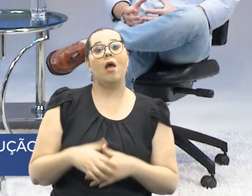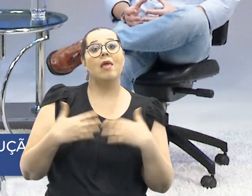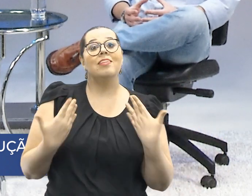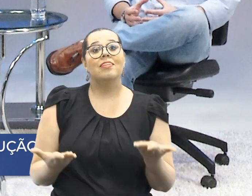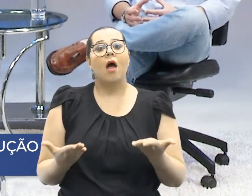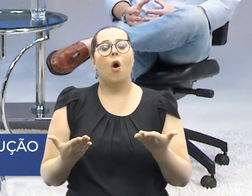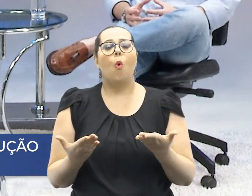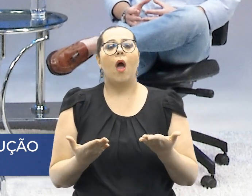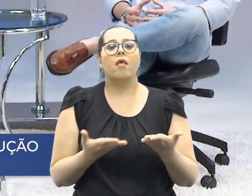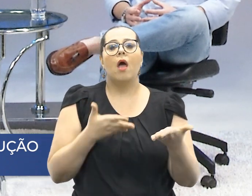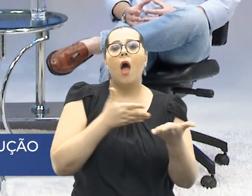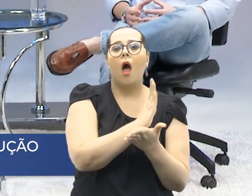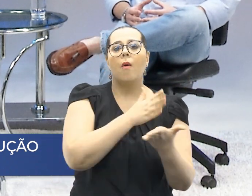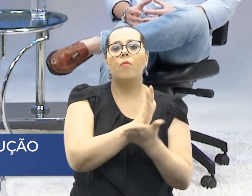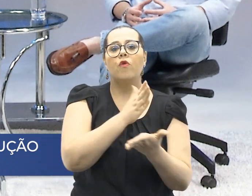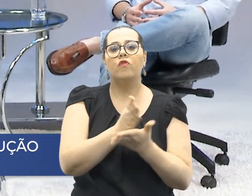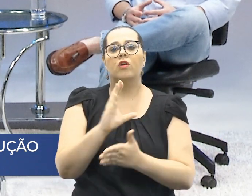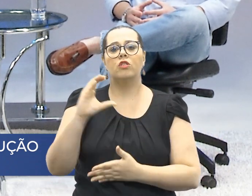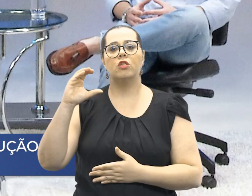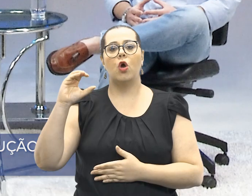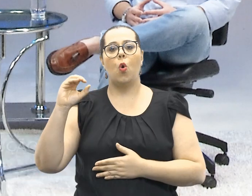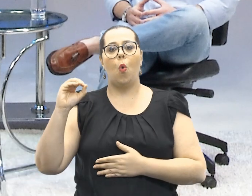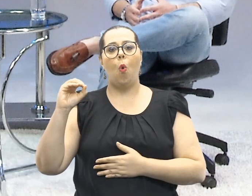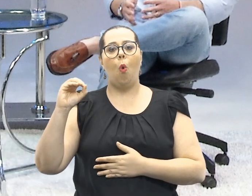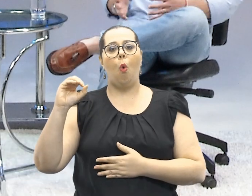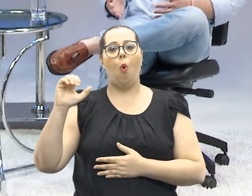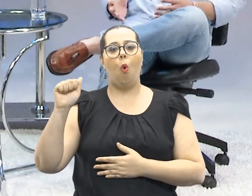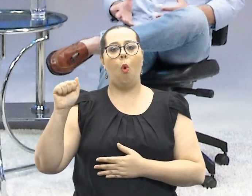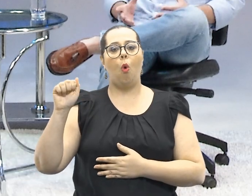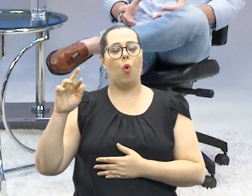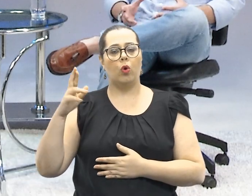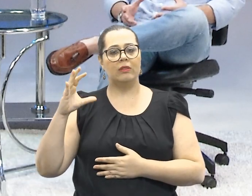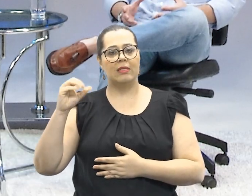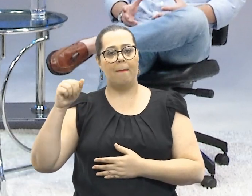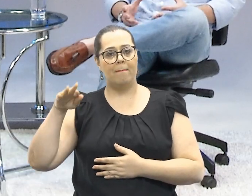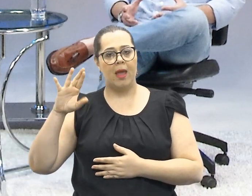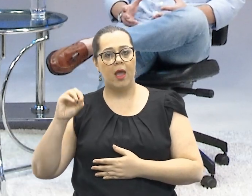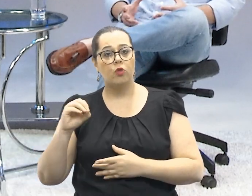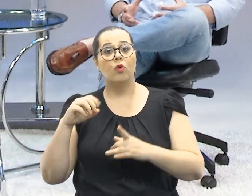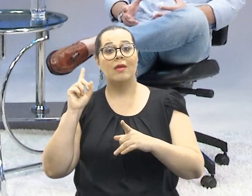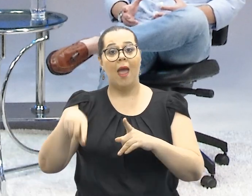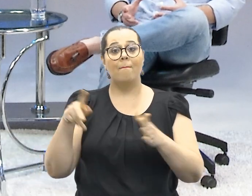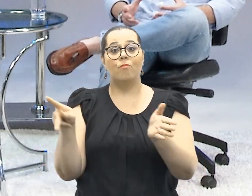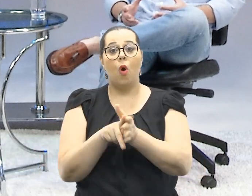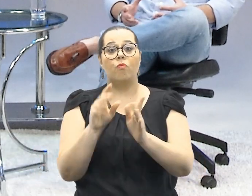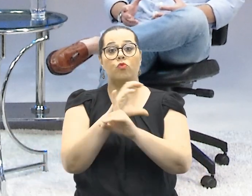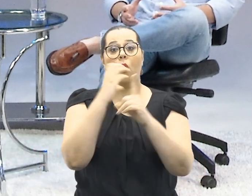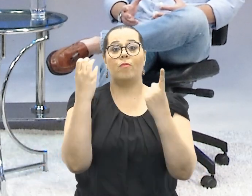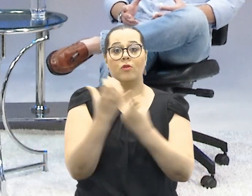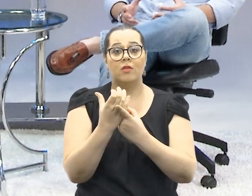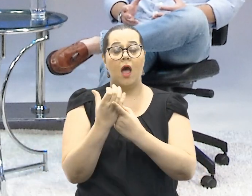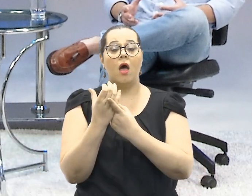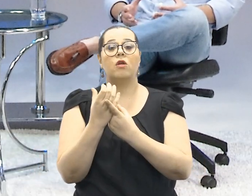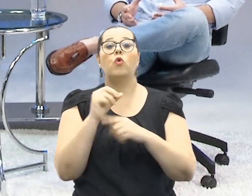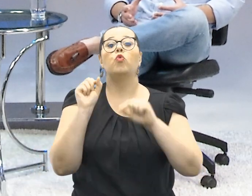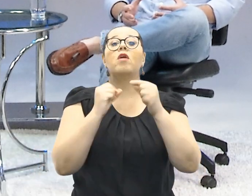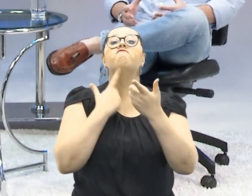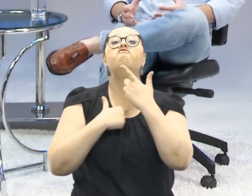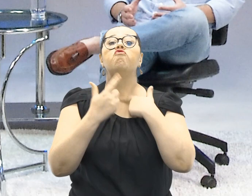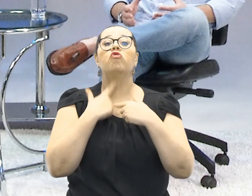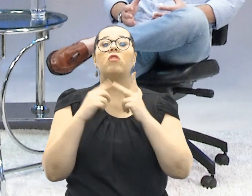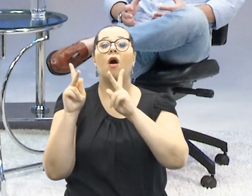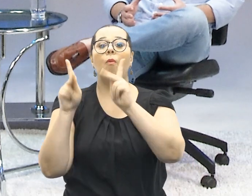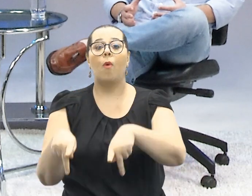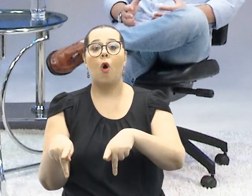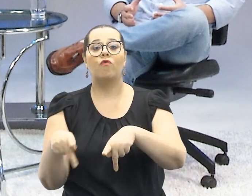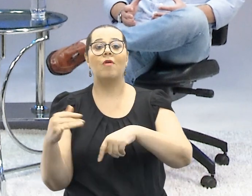essa aprovação do orçamento de maneira que seja feita de maneira comunitária, inserindo as vontades do povo, Campo Grande vai ganhar